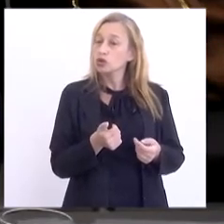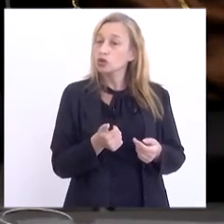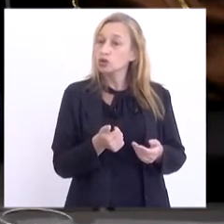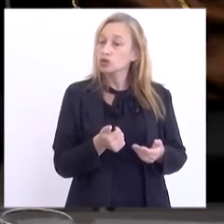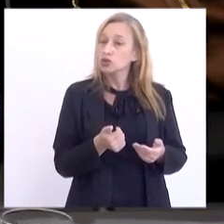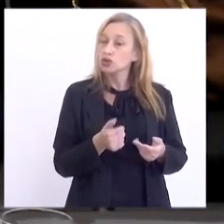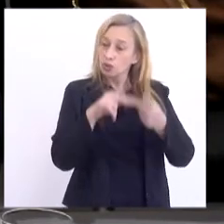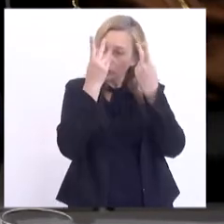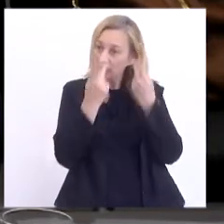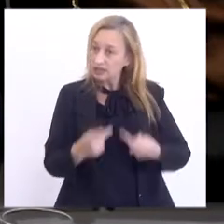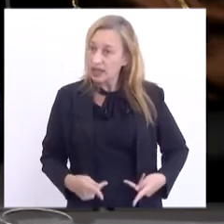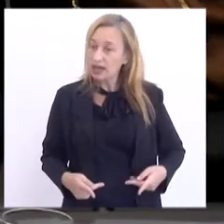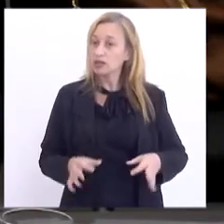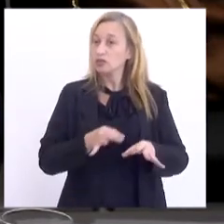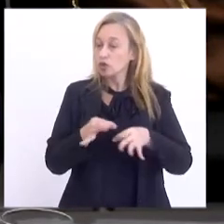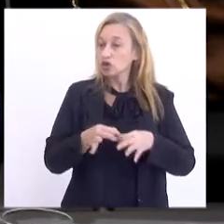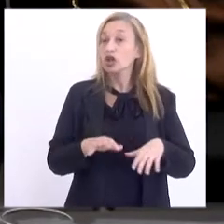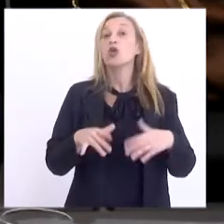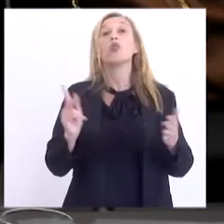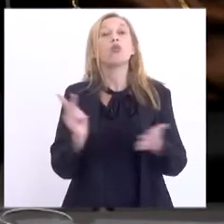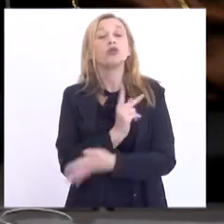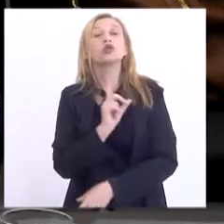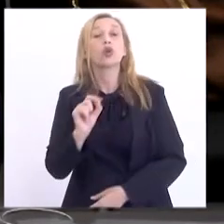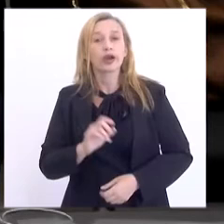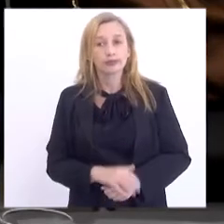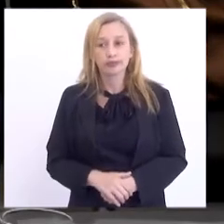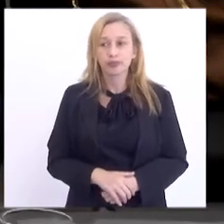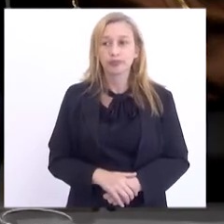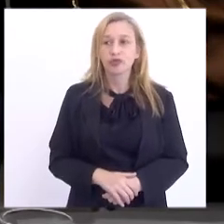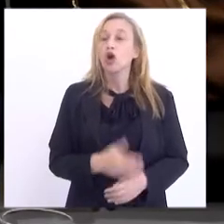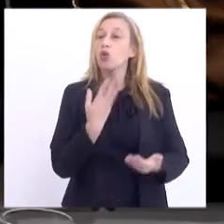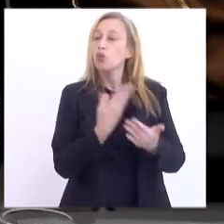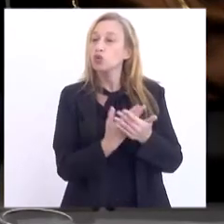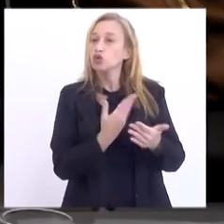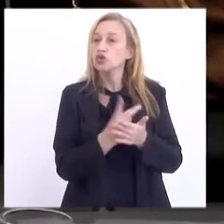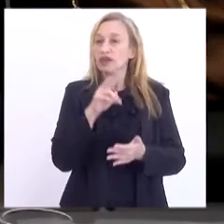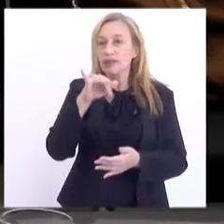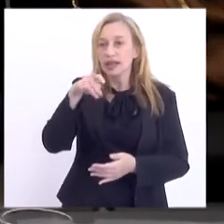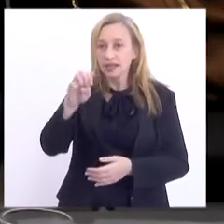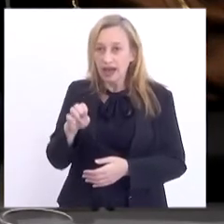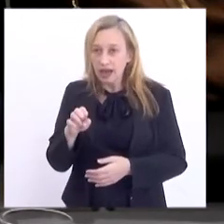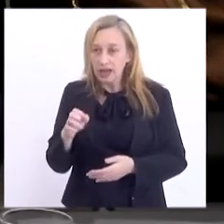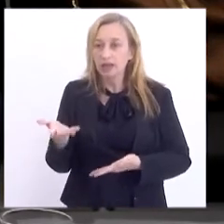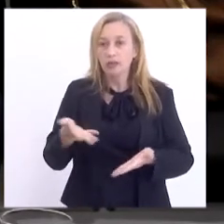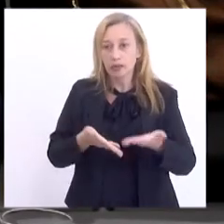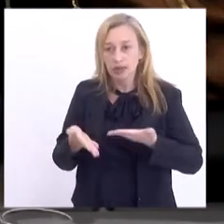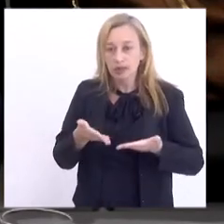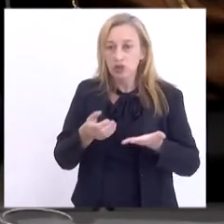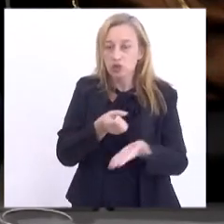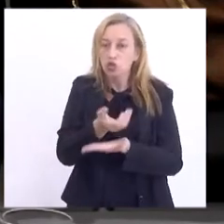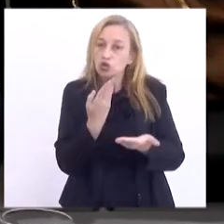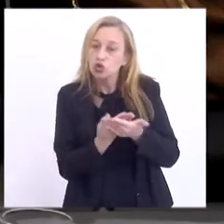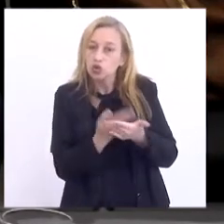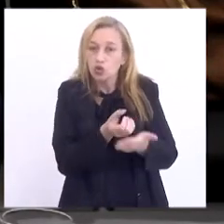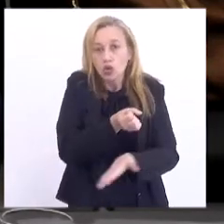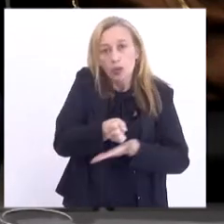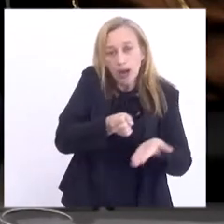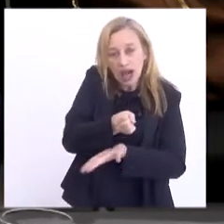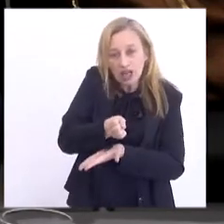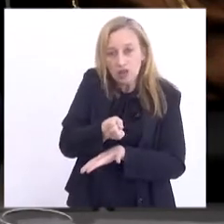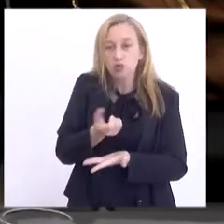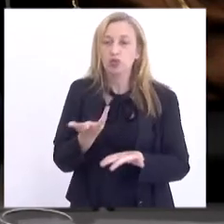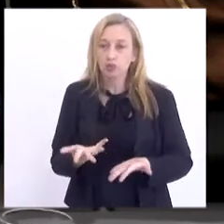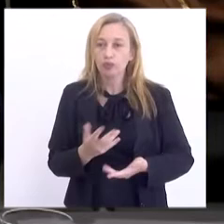projeto né velho e aí o que que acontece quer dizer o estudo de viabilidade participar do estudo básico Esse estudo